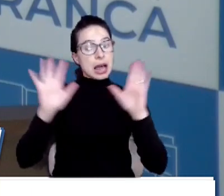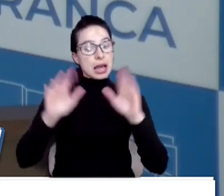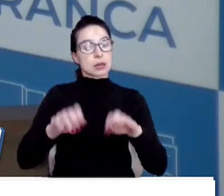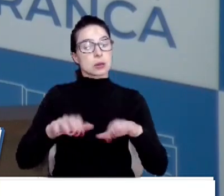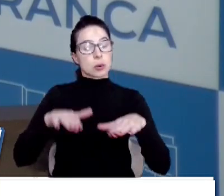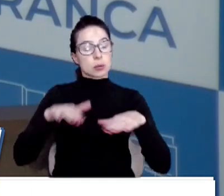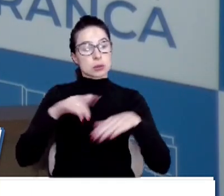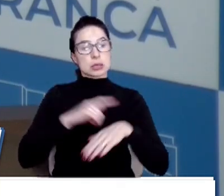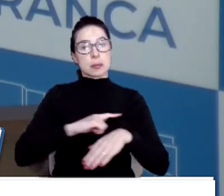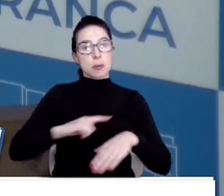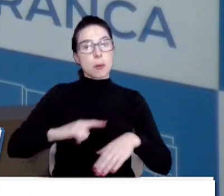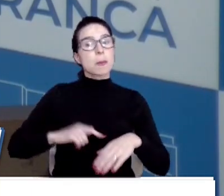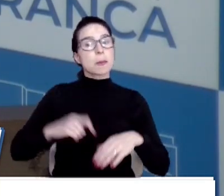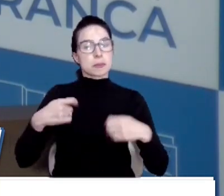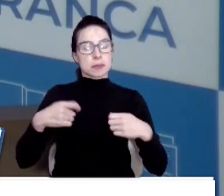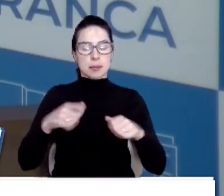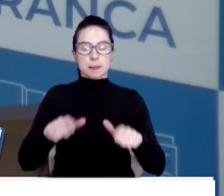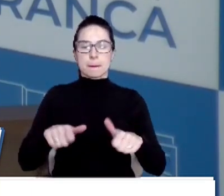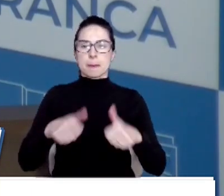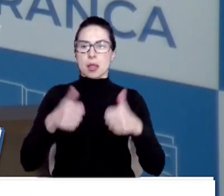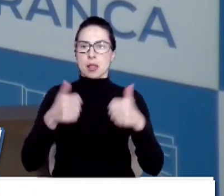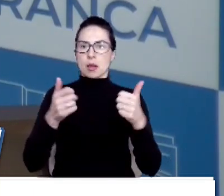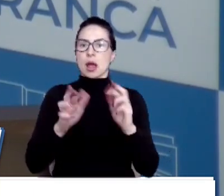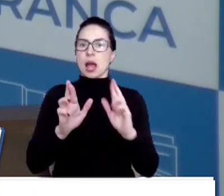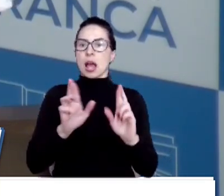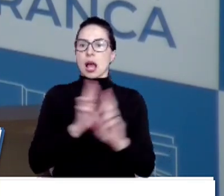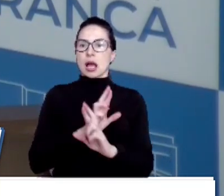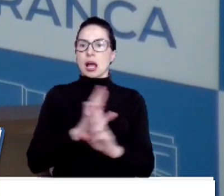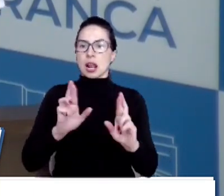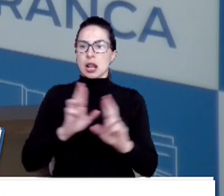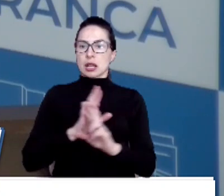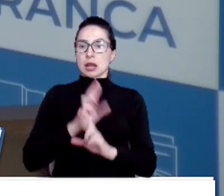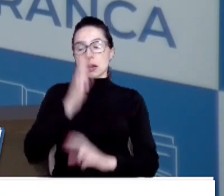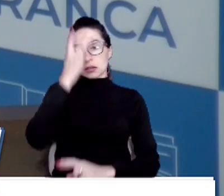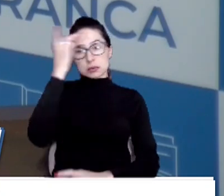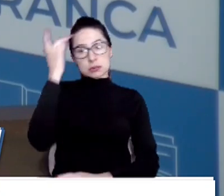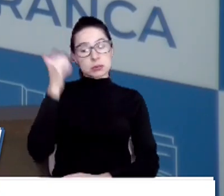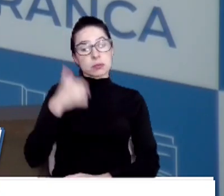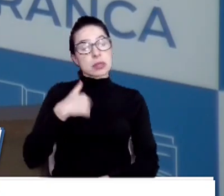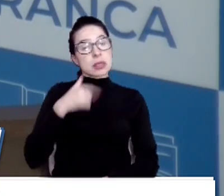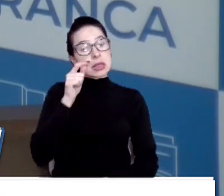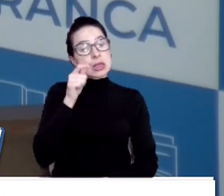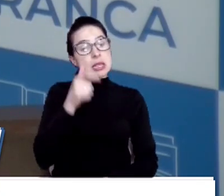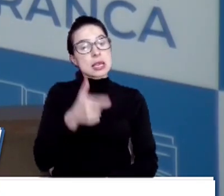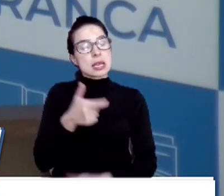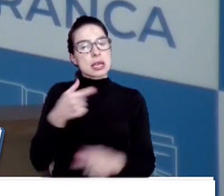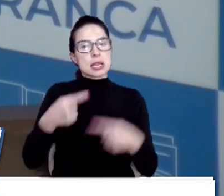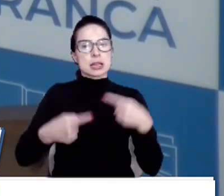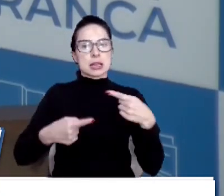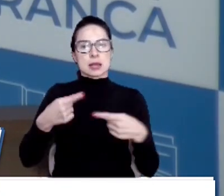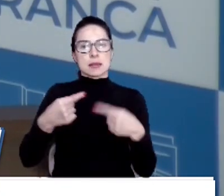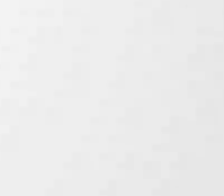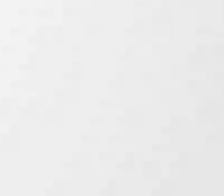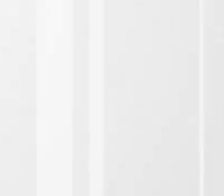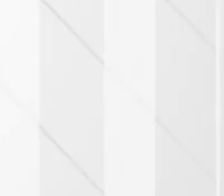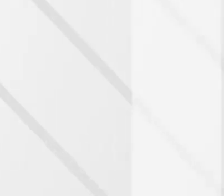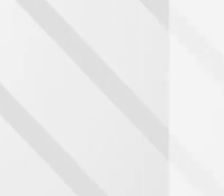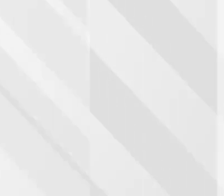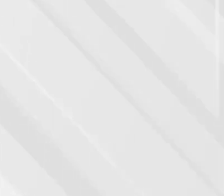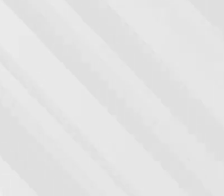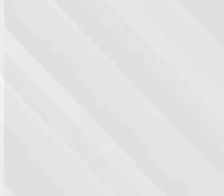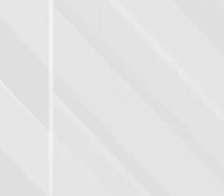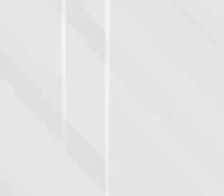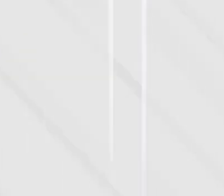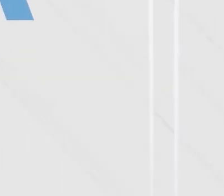precisa melhorar essa relação com as pessoas que têm interesse em discutir o orçamento municipal